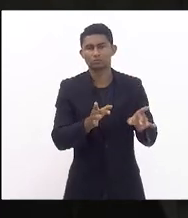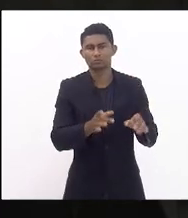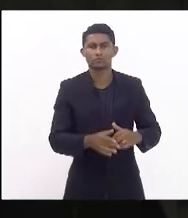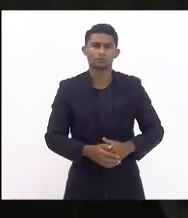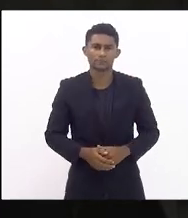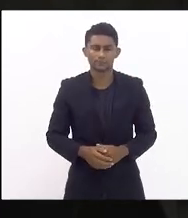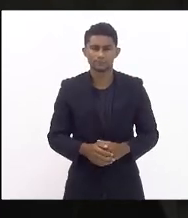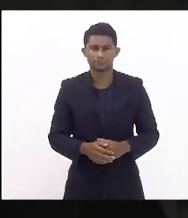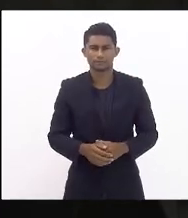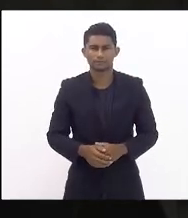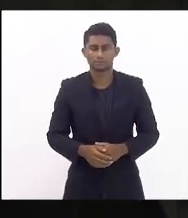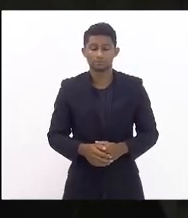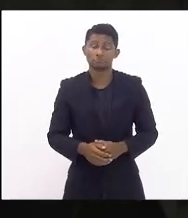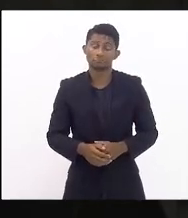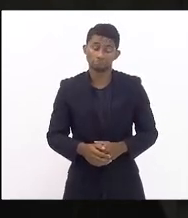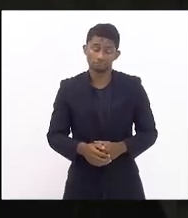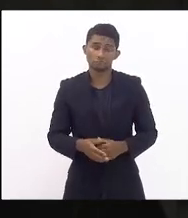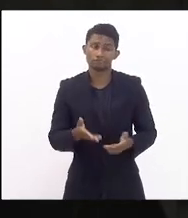Poderiam, se quiser,